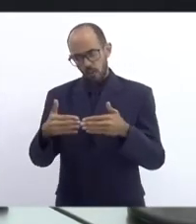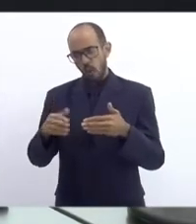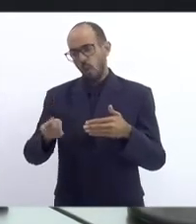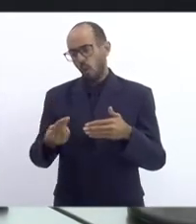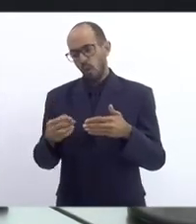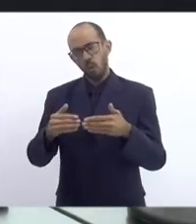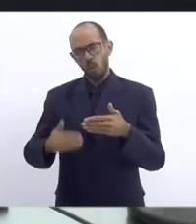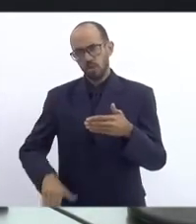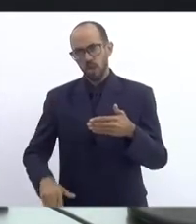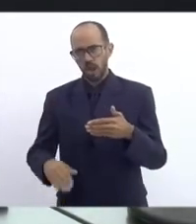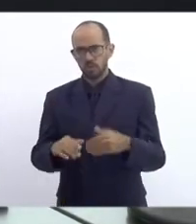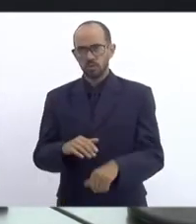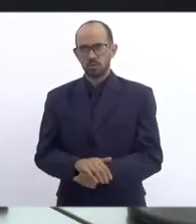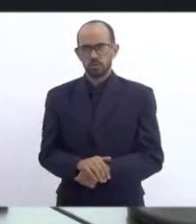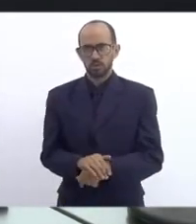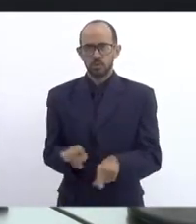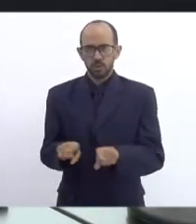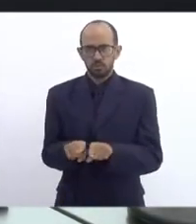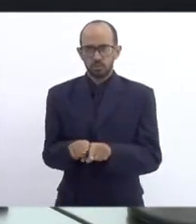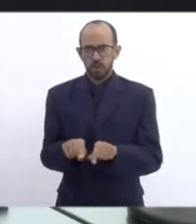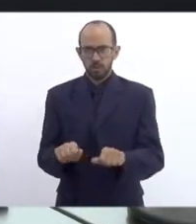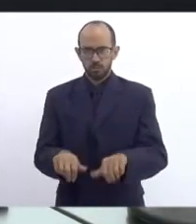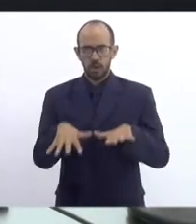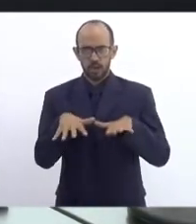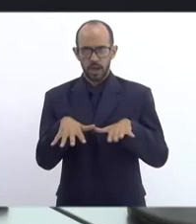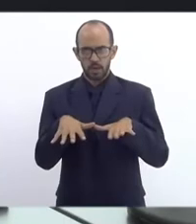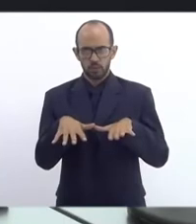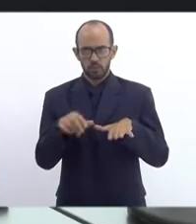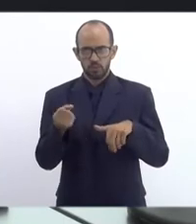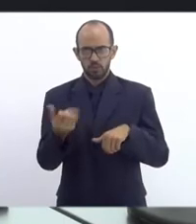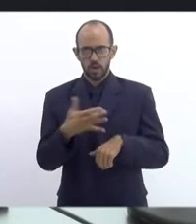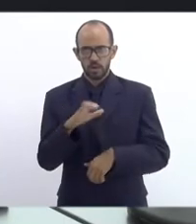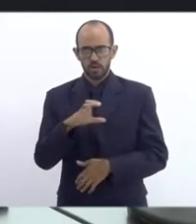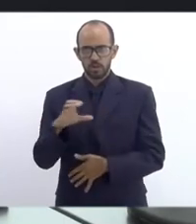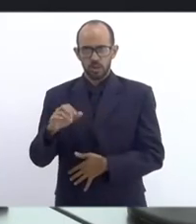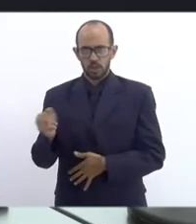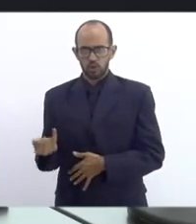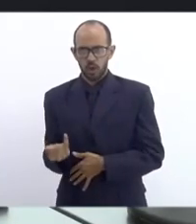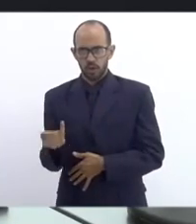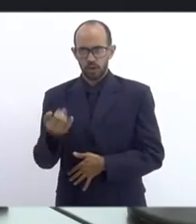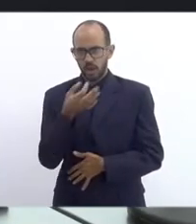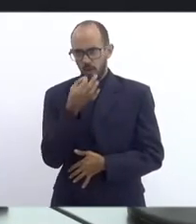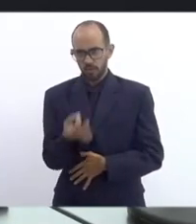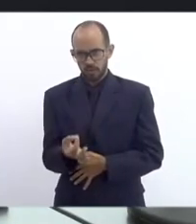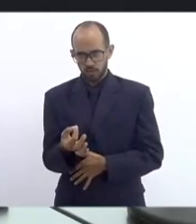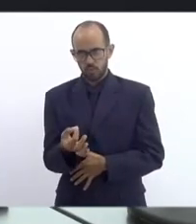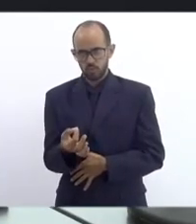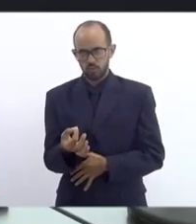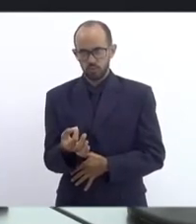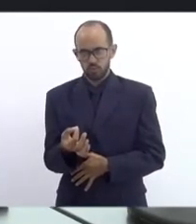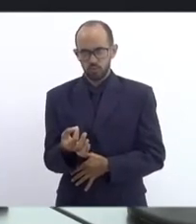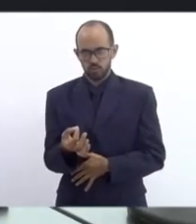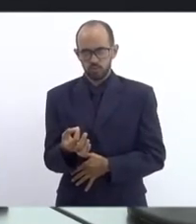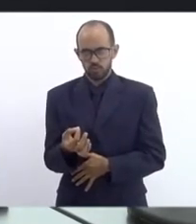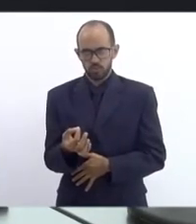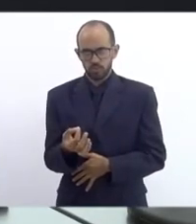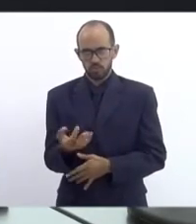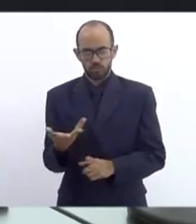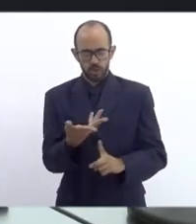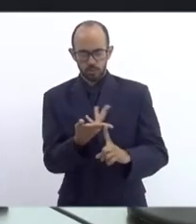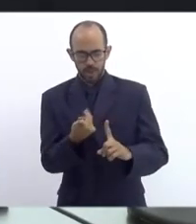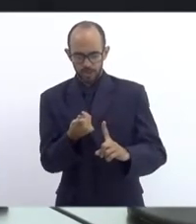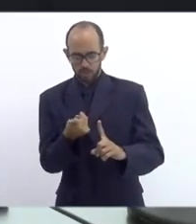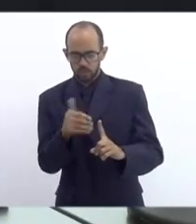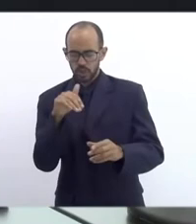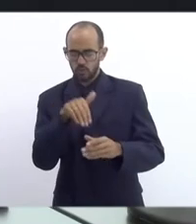parecer. E é mesmo no plenário, quando a CCJ dá parecer pelo mérito, você